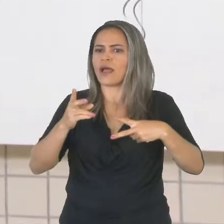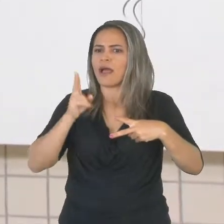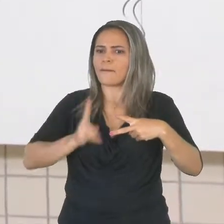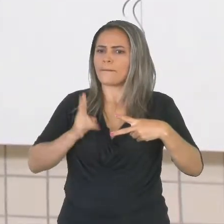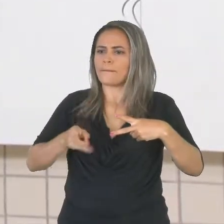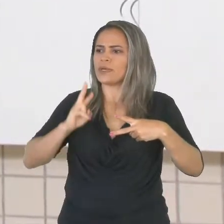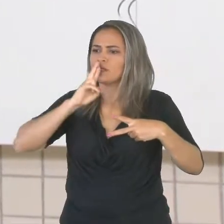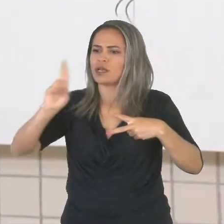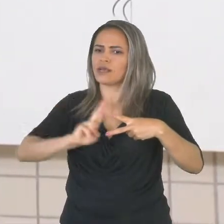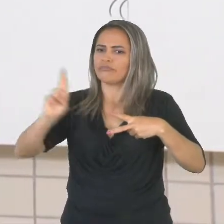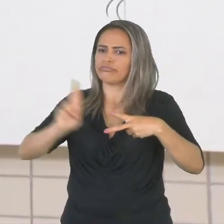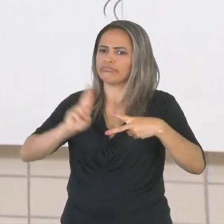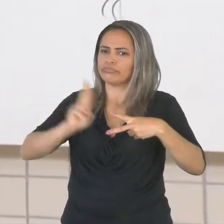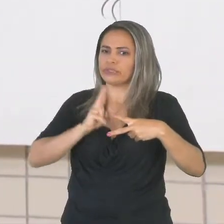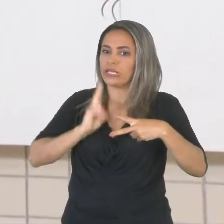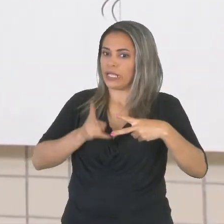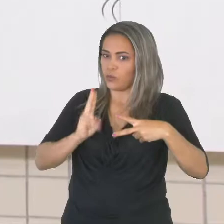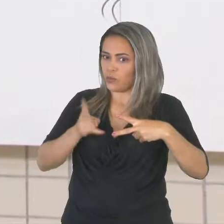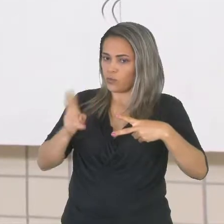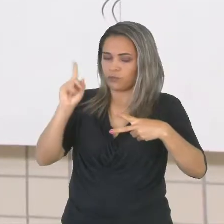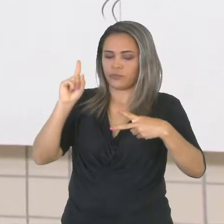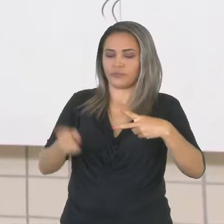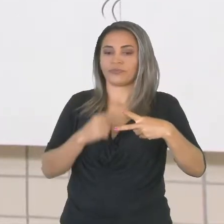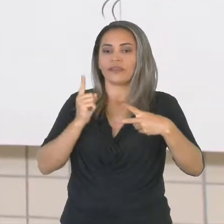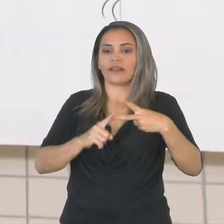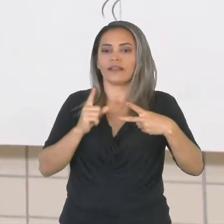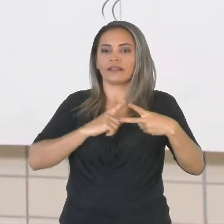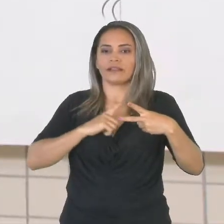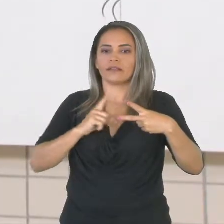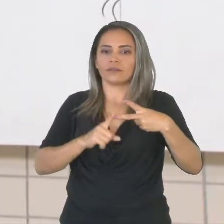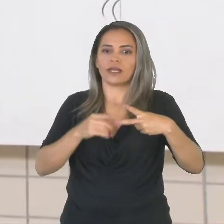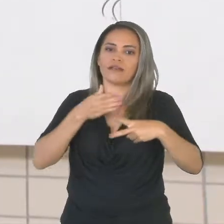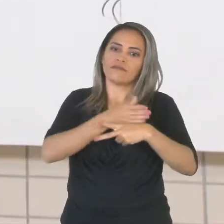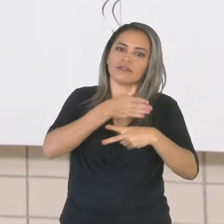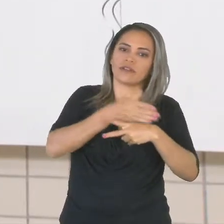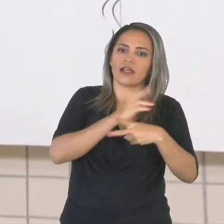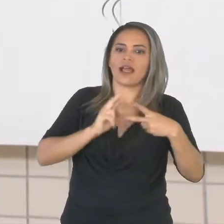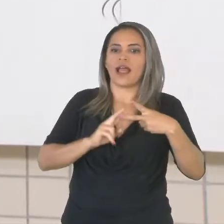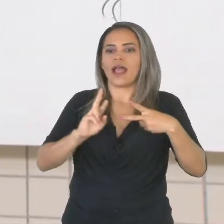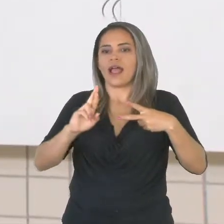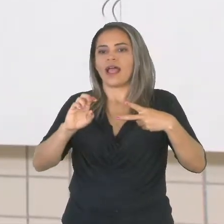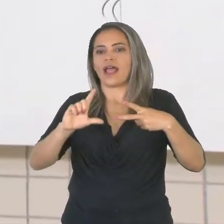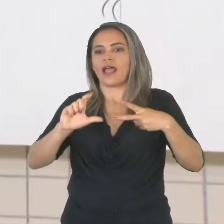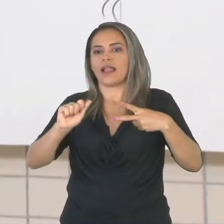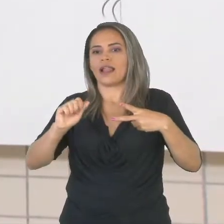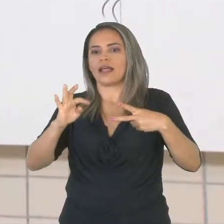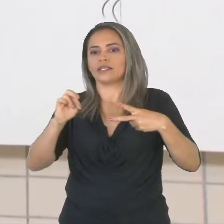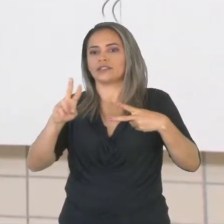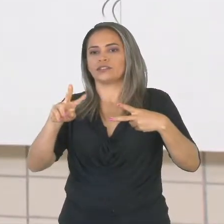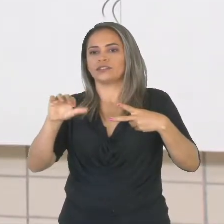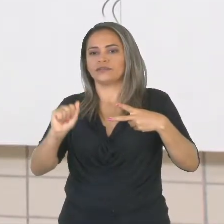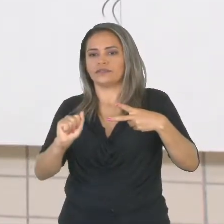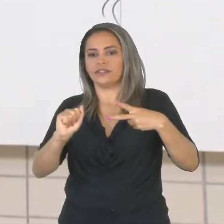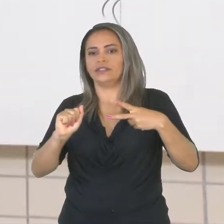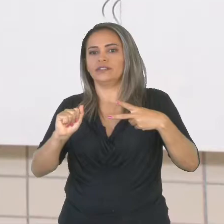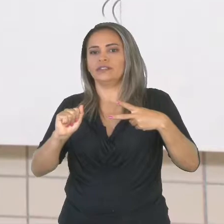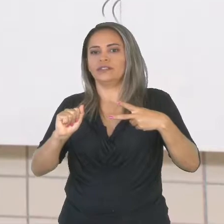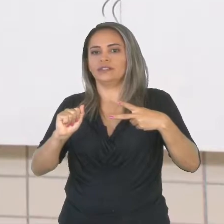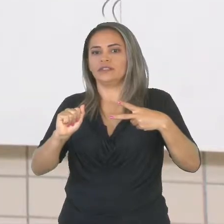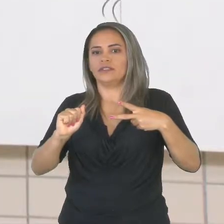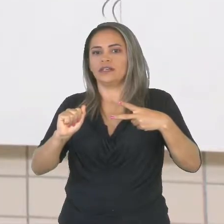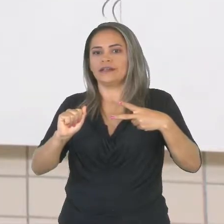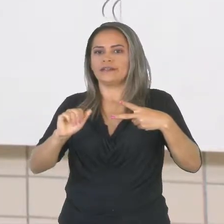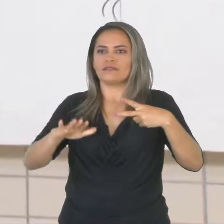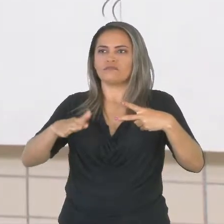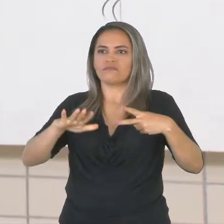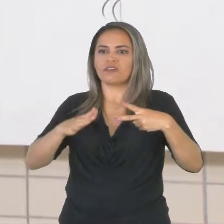citada. Tranquilo? E nós temos ainda a frequência relativa. A frequência relativa, normalmente, é